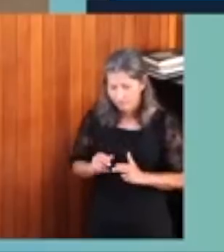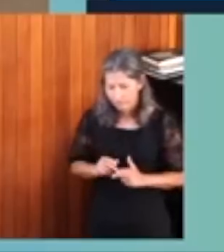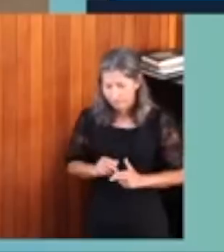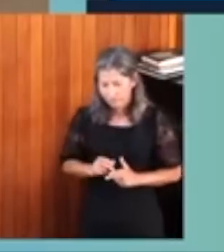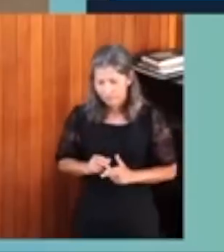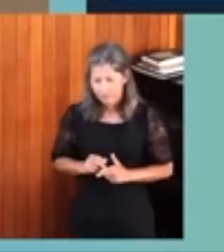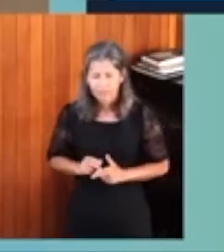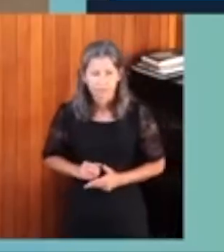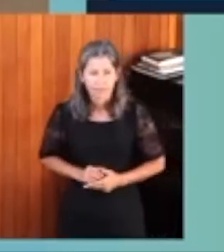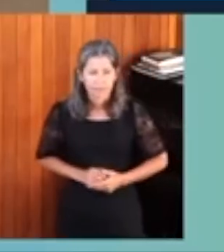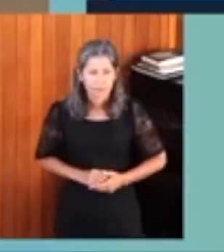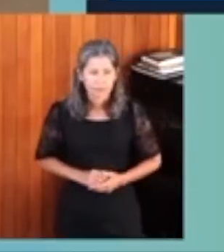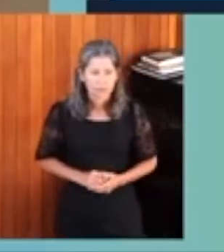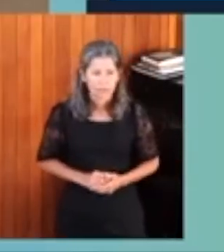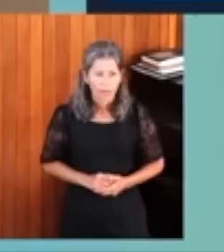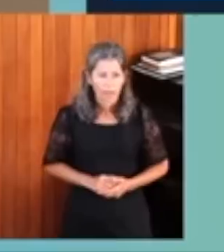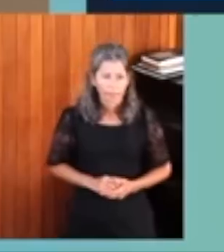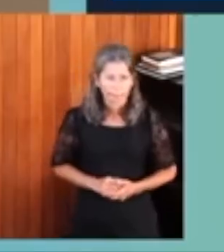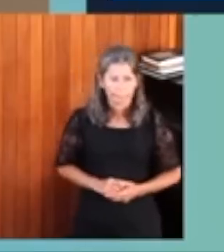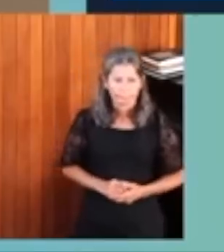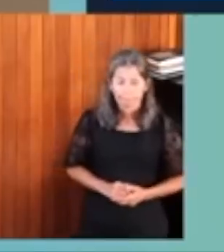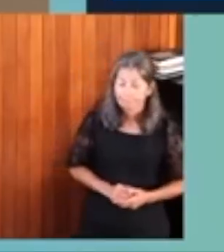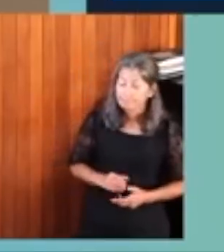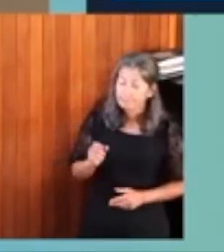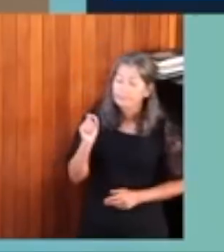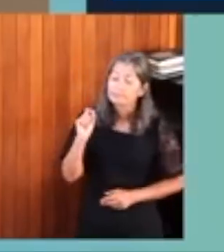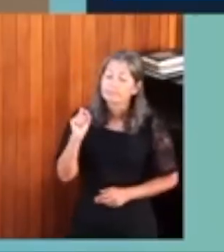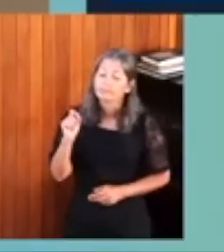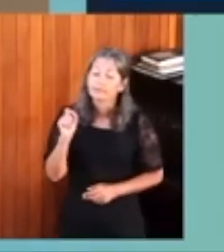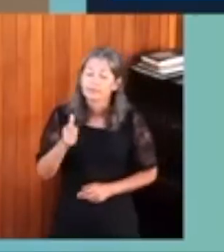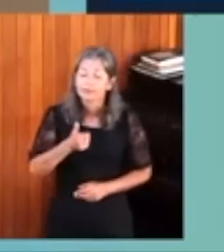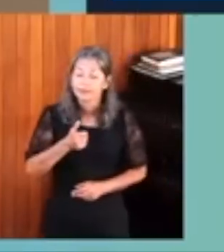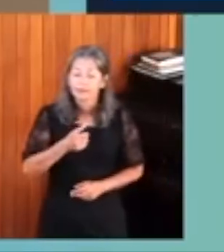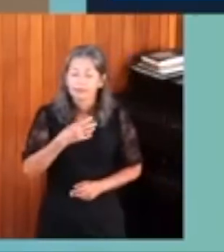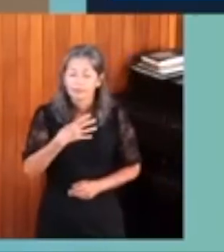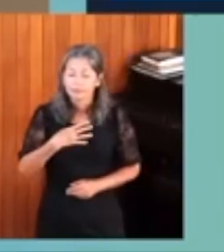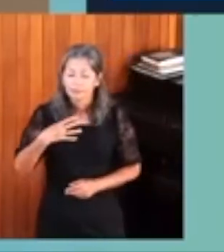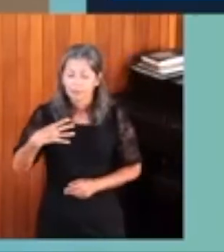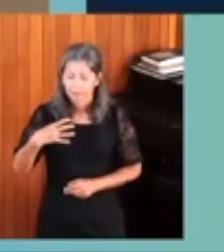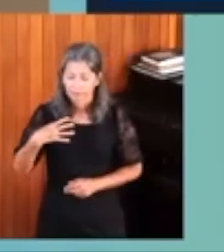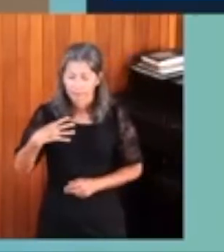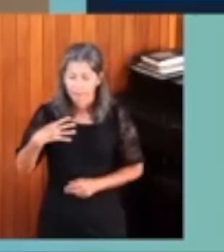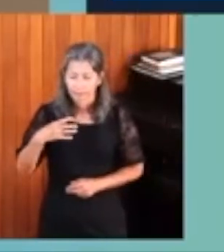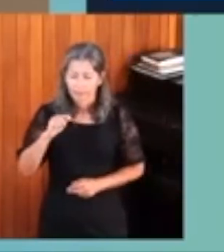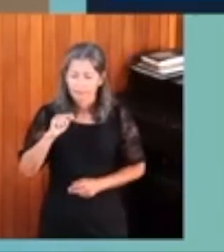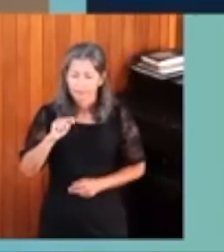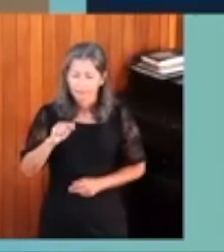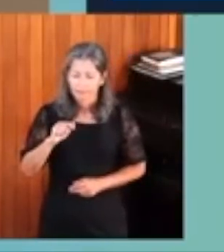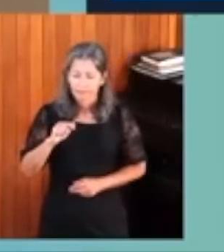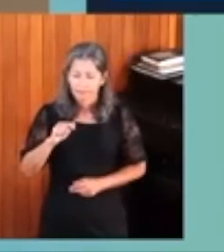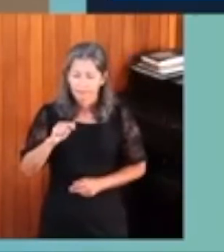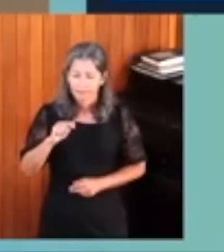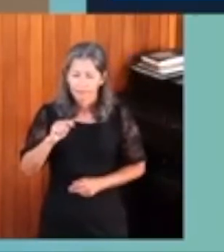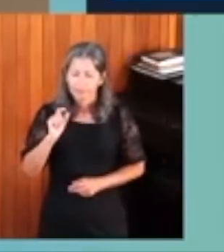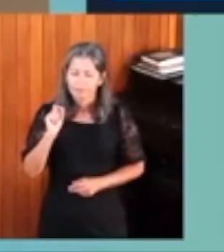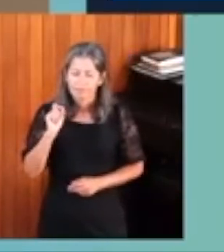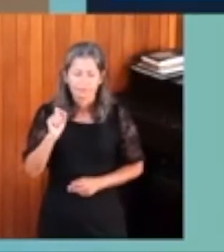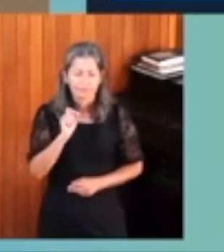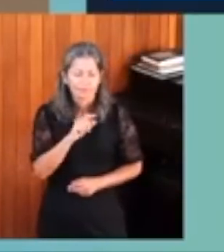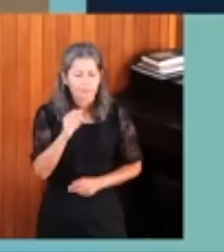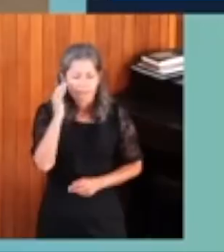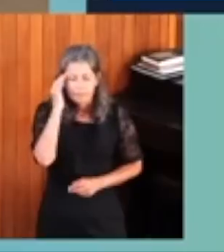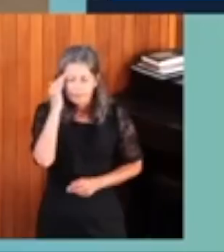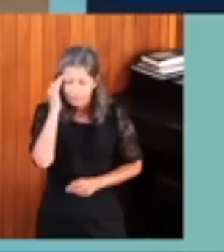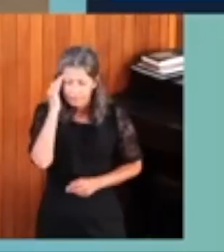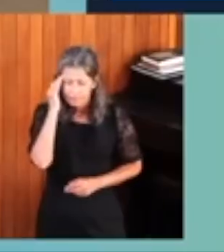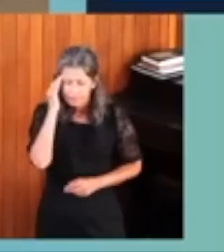estarão vivos por ocasião da volta de Jesus. O número é simbólico, gente, tá? Porque todo o bloco ali de Apocalipse que